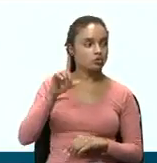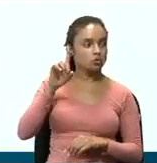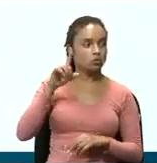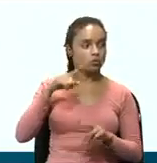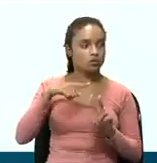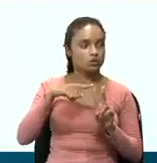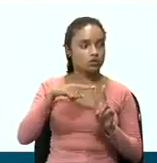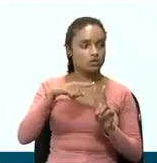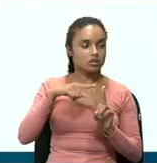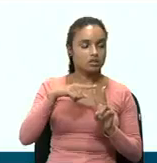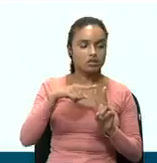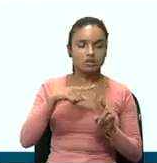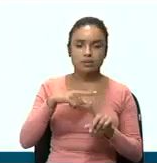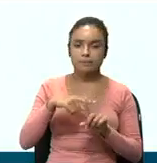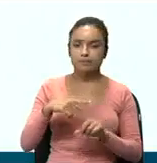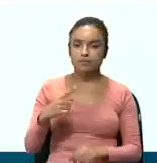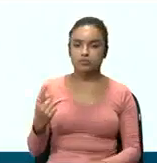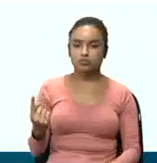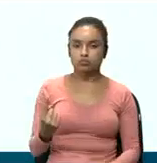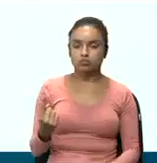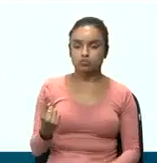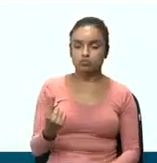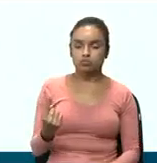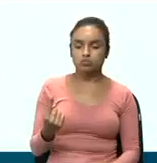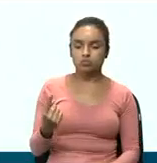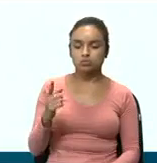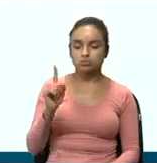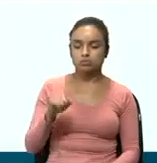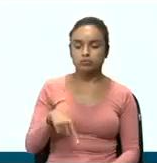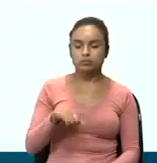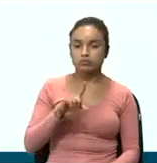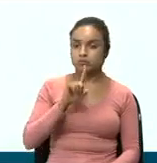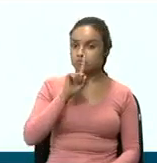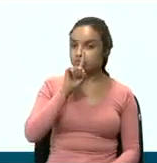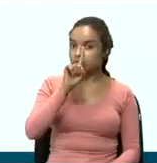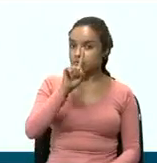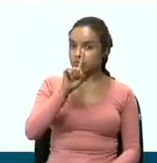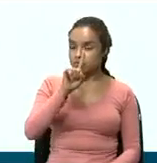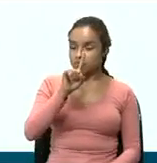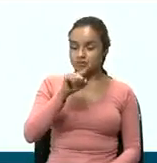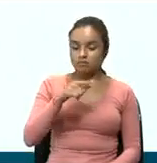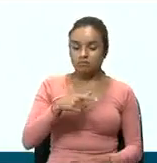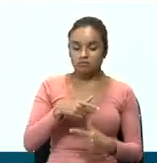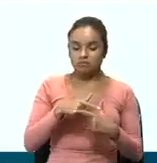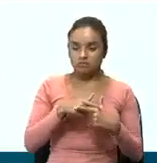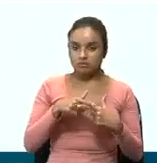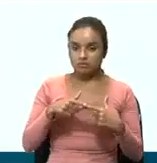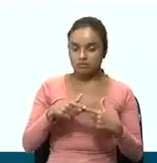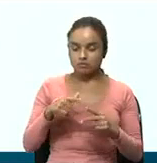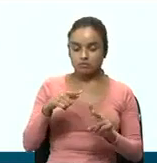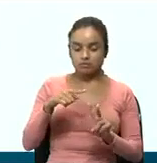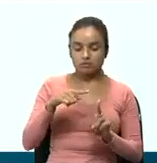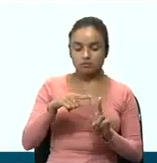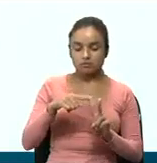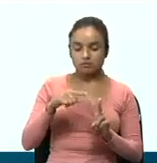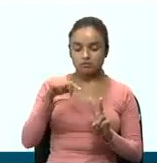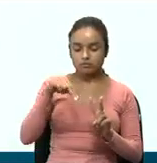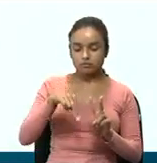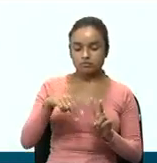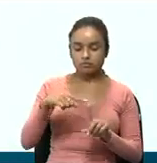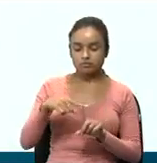quê? 1 sobre a raiz de n mais 1.